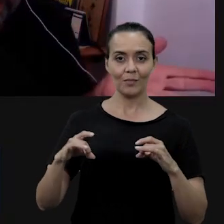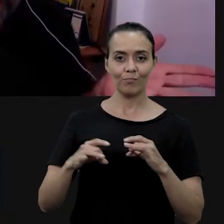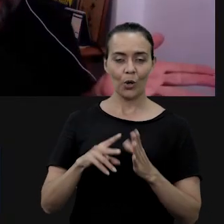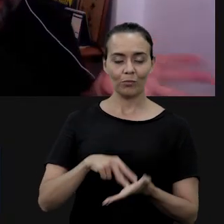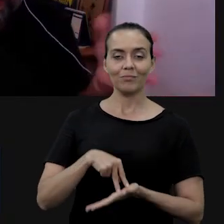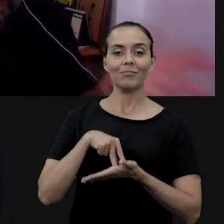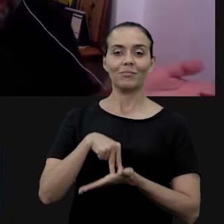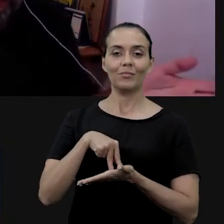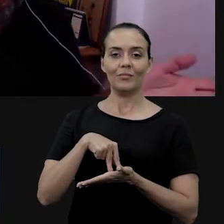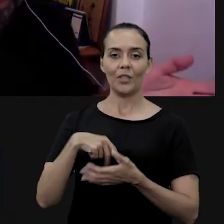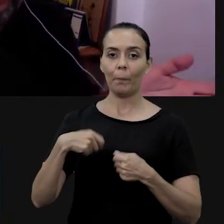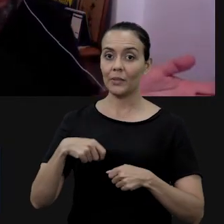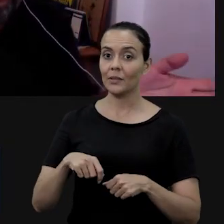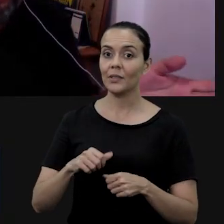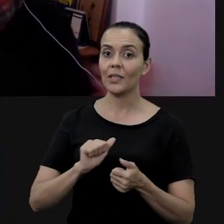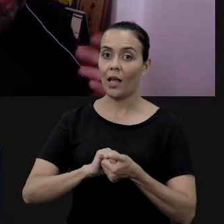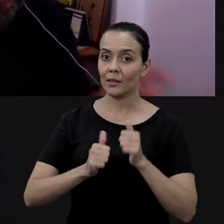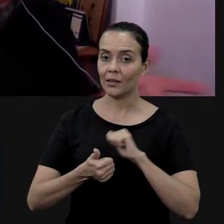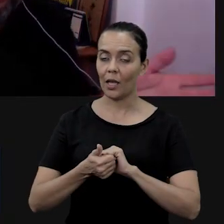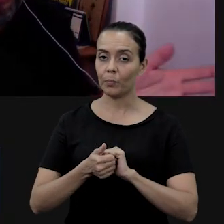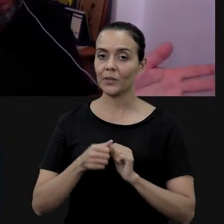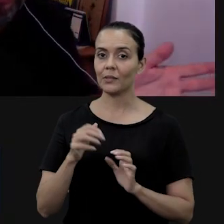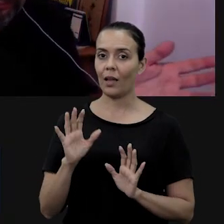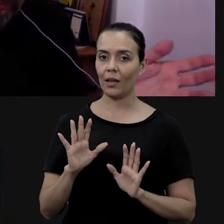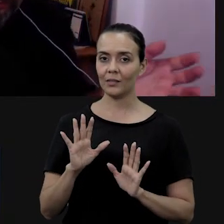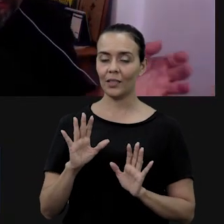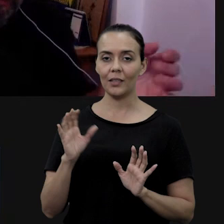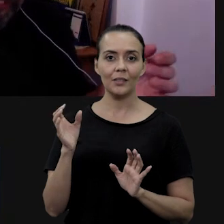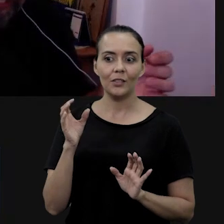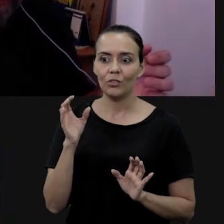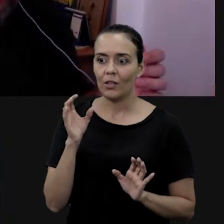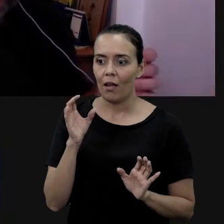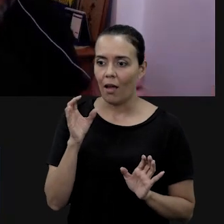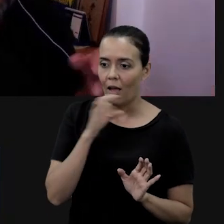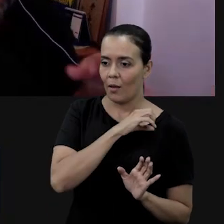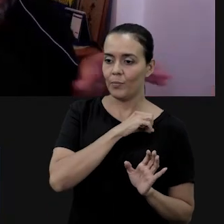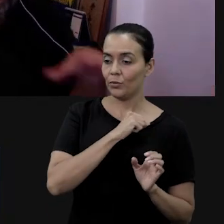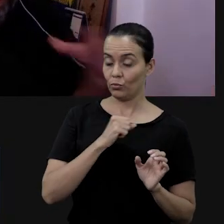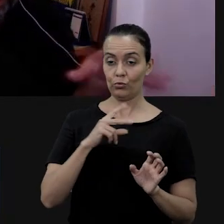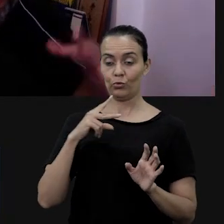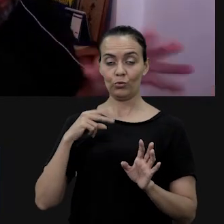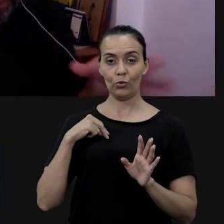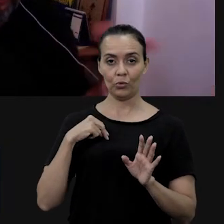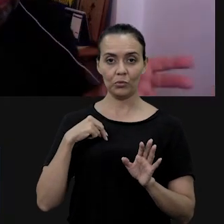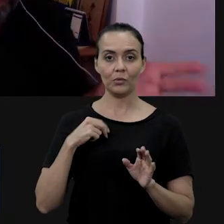Então, você está pronto para isso, tem que ter esse estilo, tem que ser adaptado a esse estilo